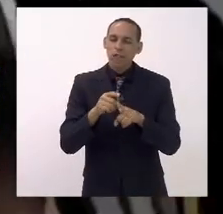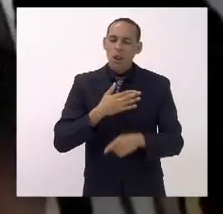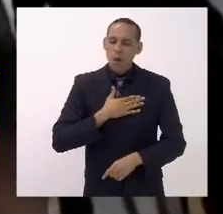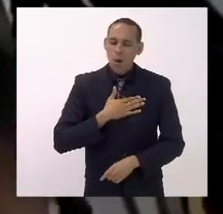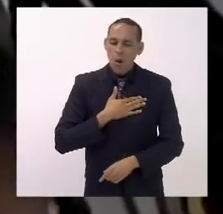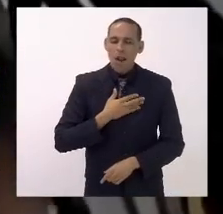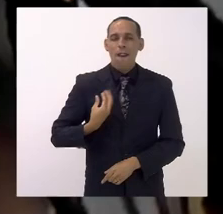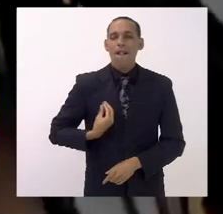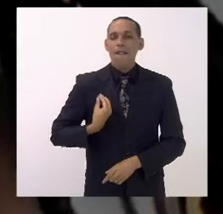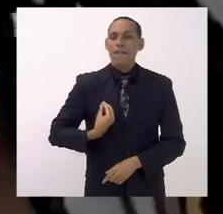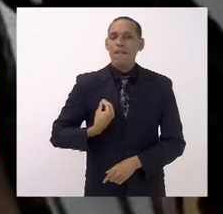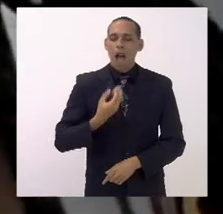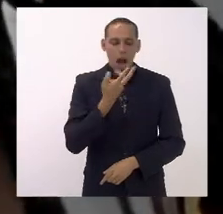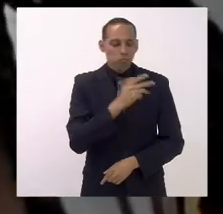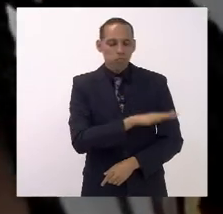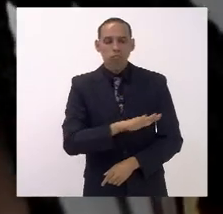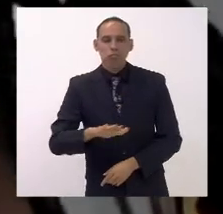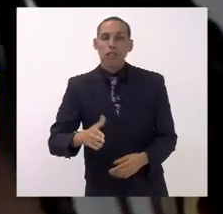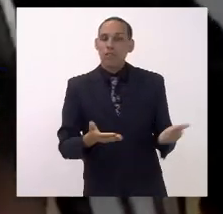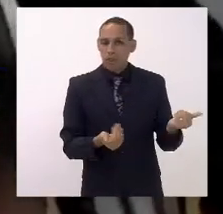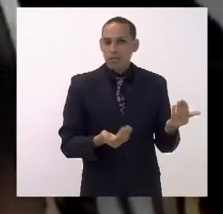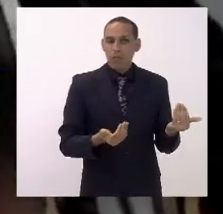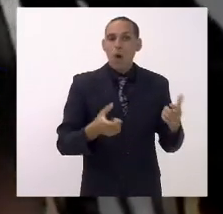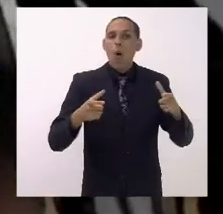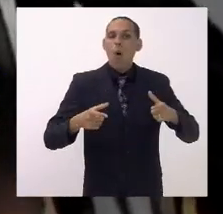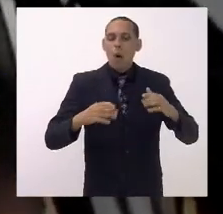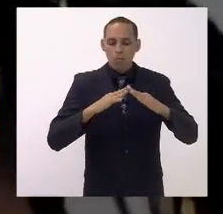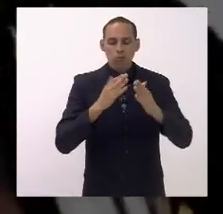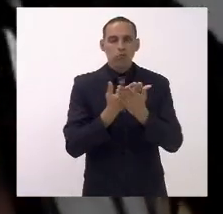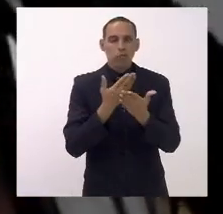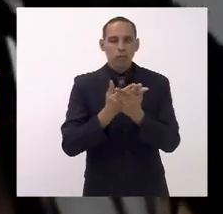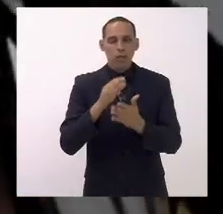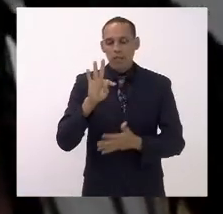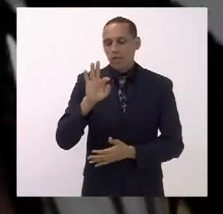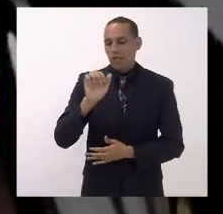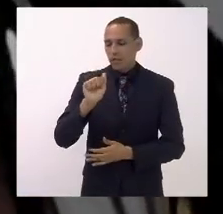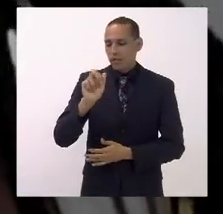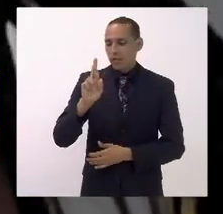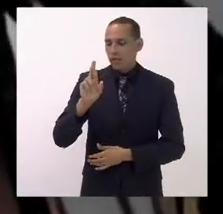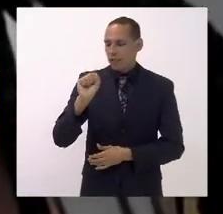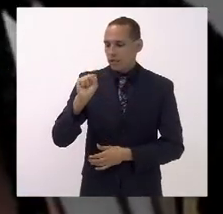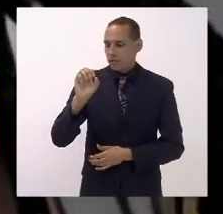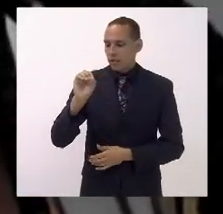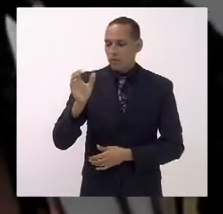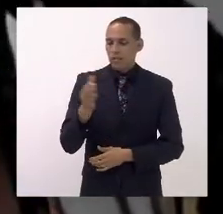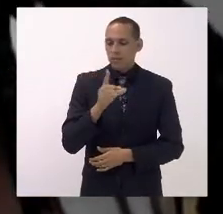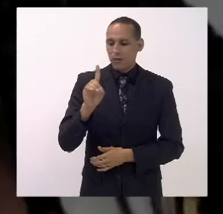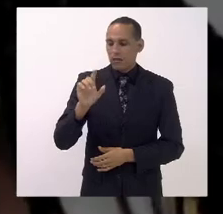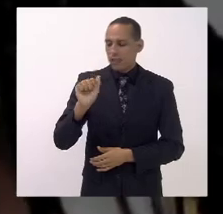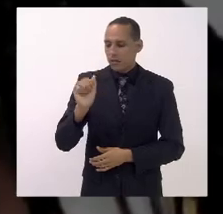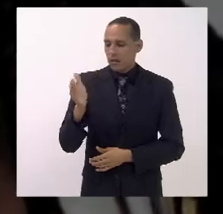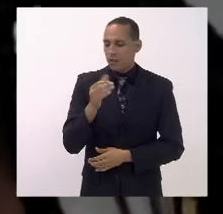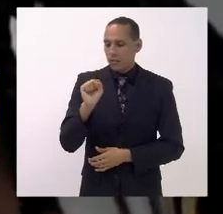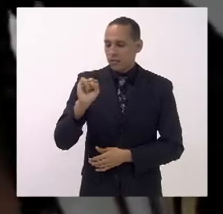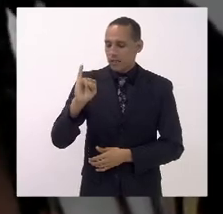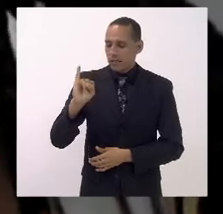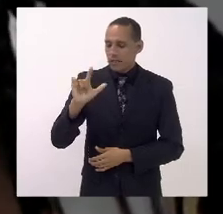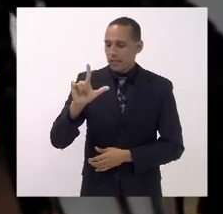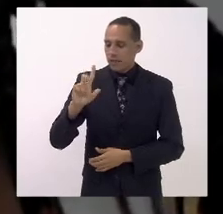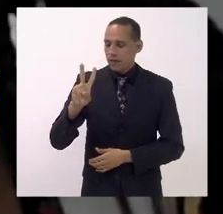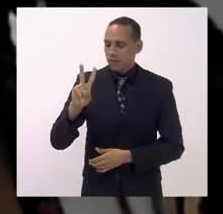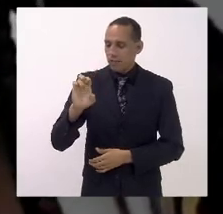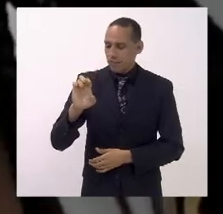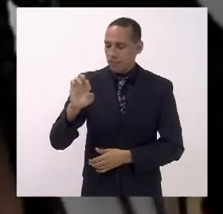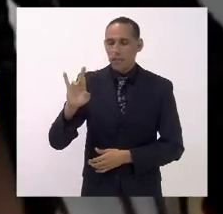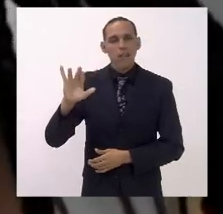adolescentes, que ocorreu ali na Escola Tasso da Silveira. Nosso presidente gentilmente acolheu o pedido, né, que fizemos